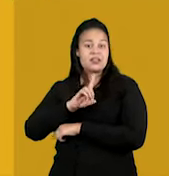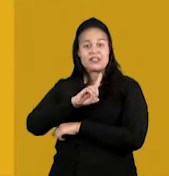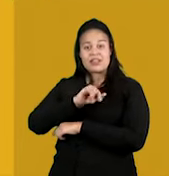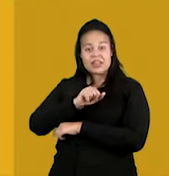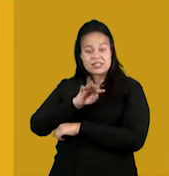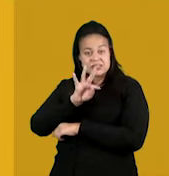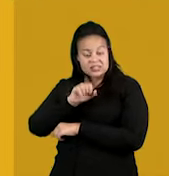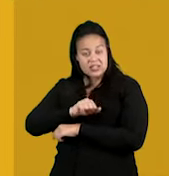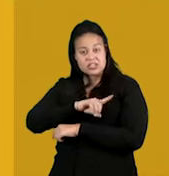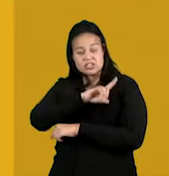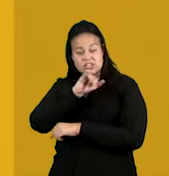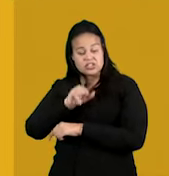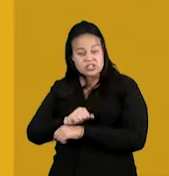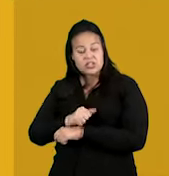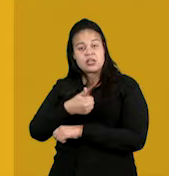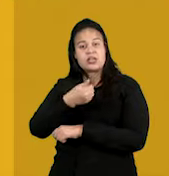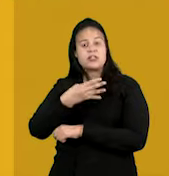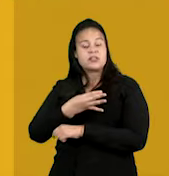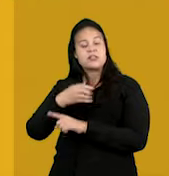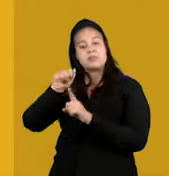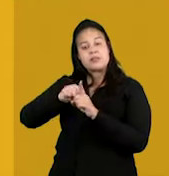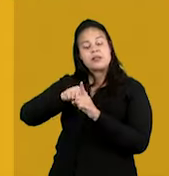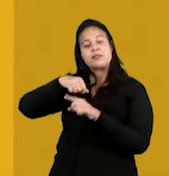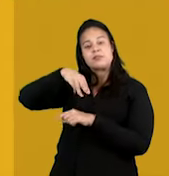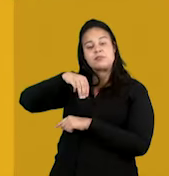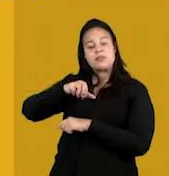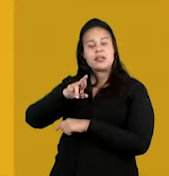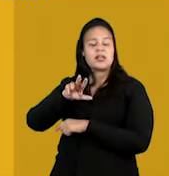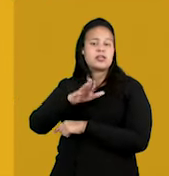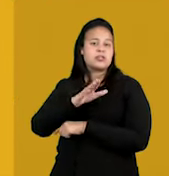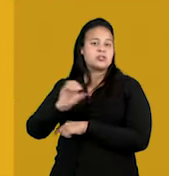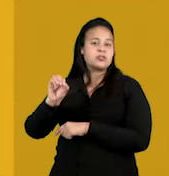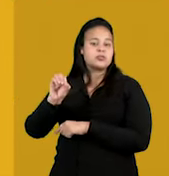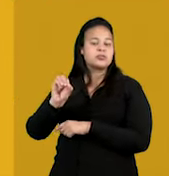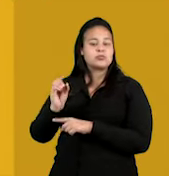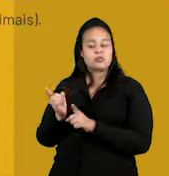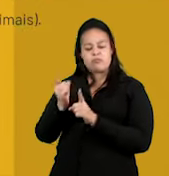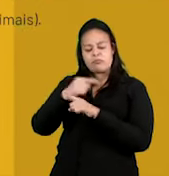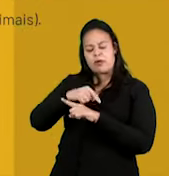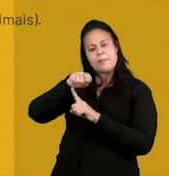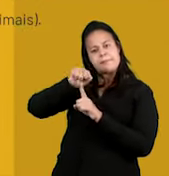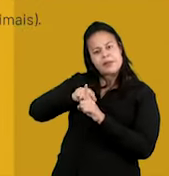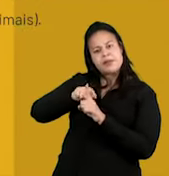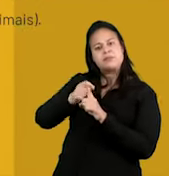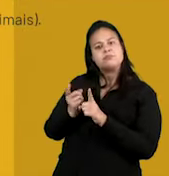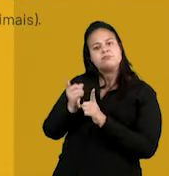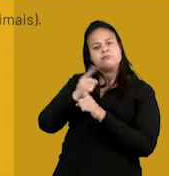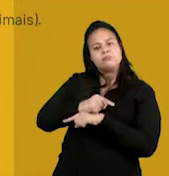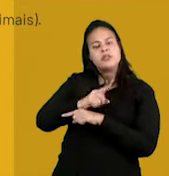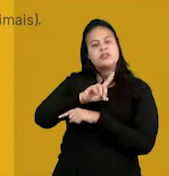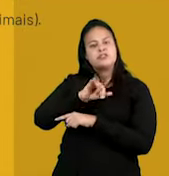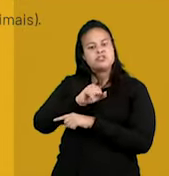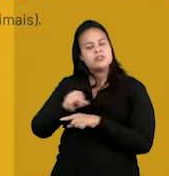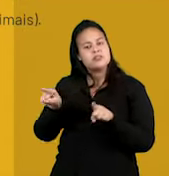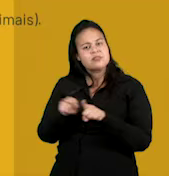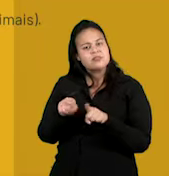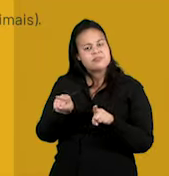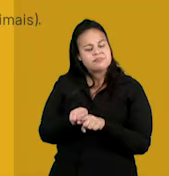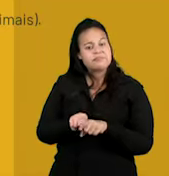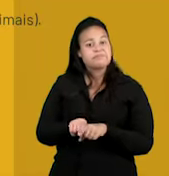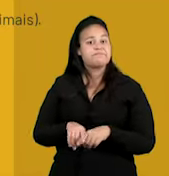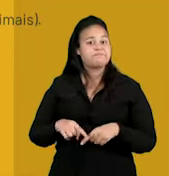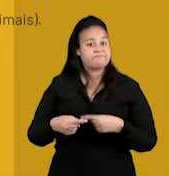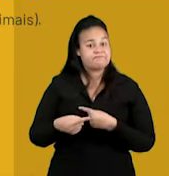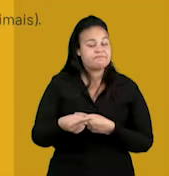dia 14 de março, seria invertido o mês e o dia, né? Além disso, vocês